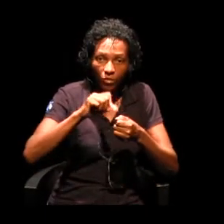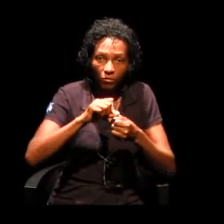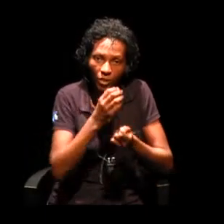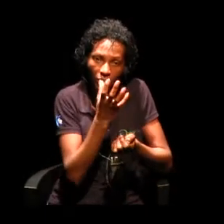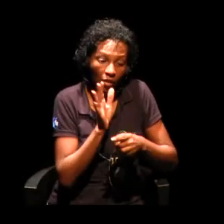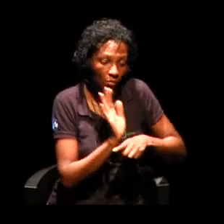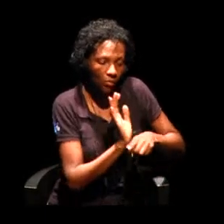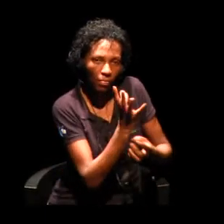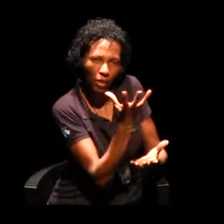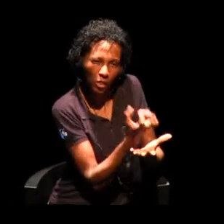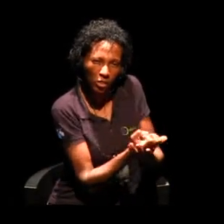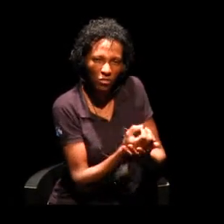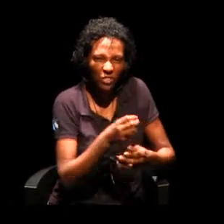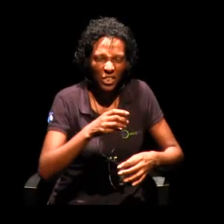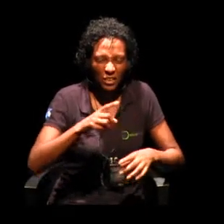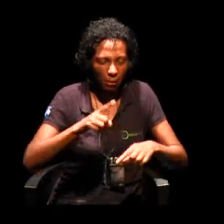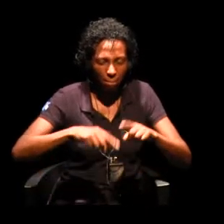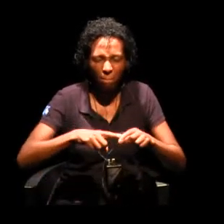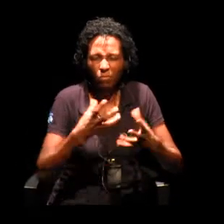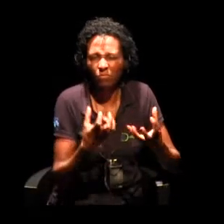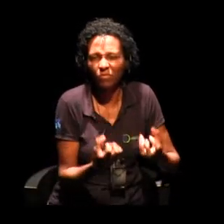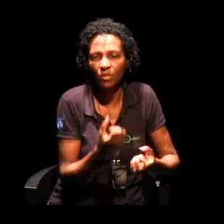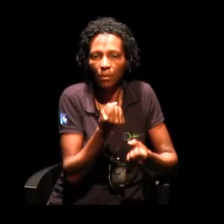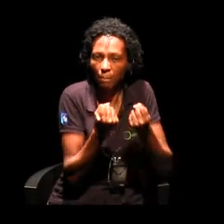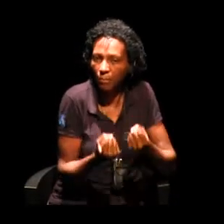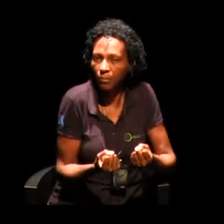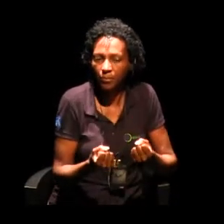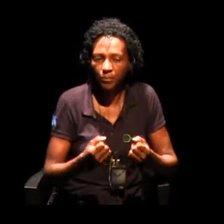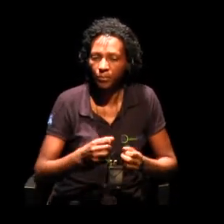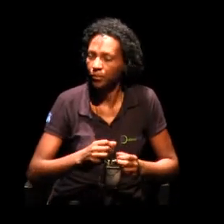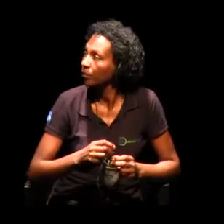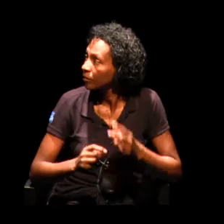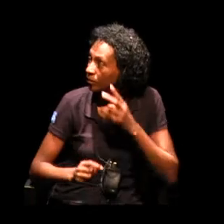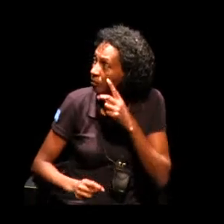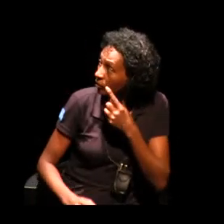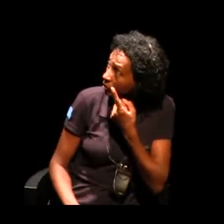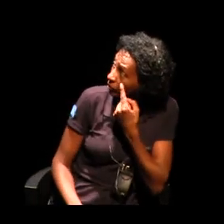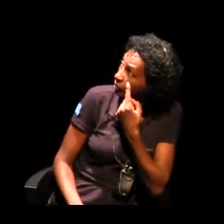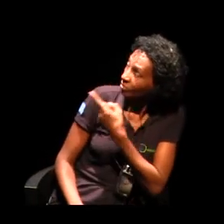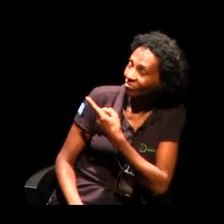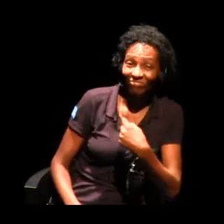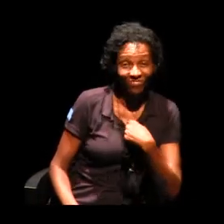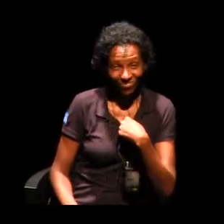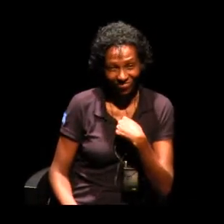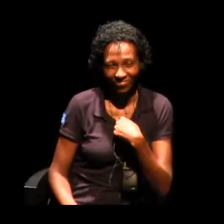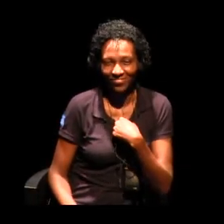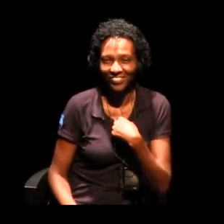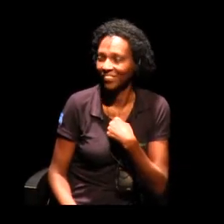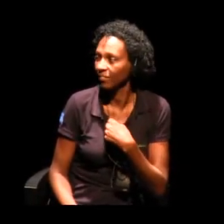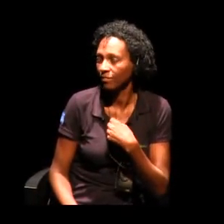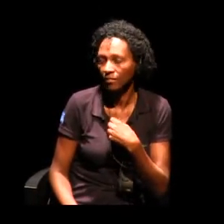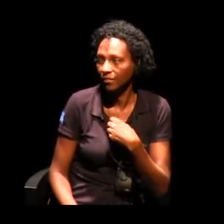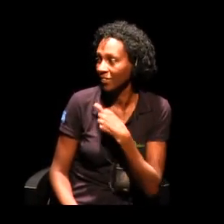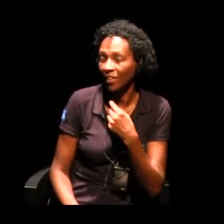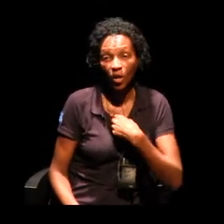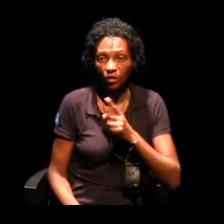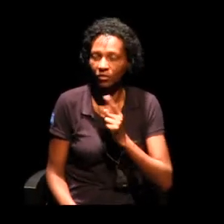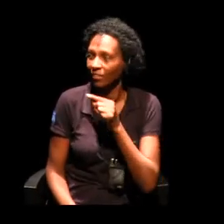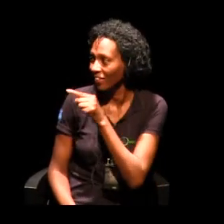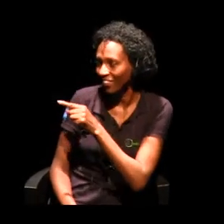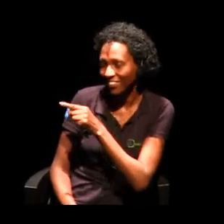especialmente criada para absorver os materiais pesados. E aqui nós vemos a minha